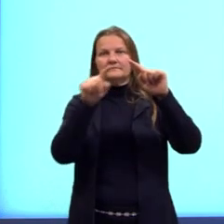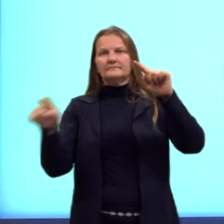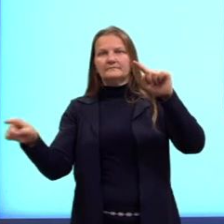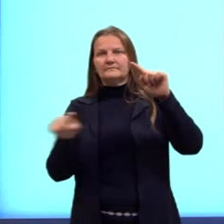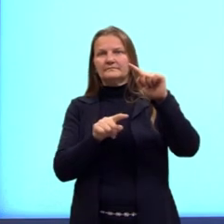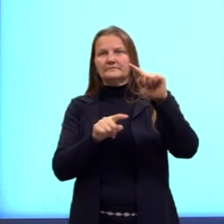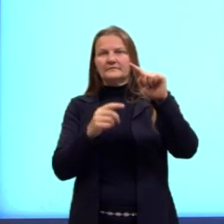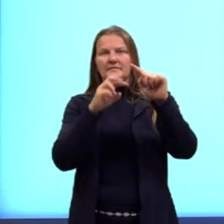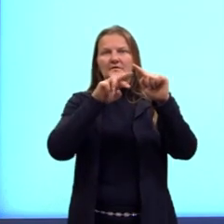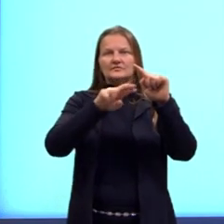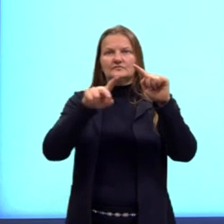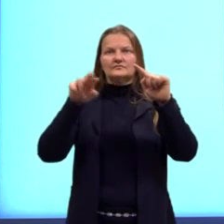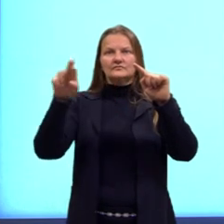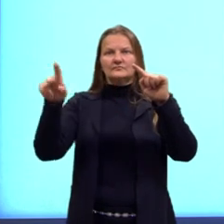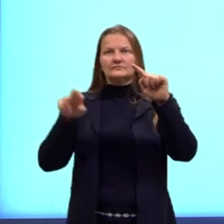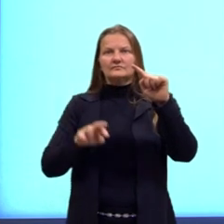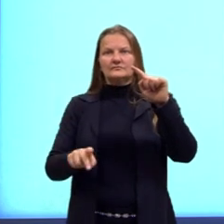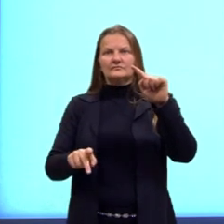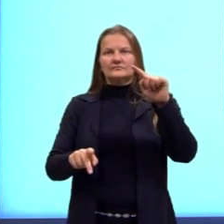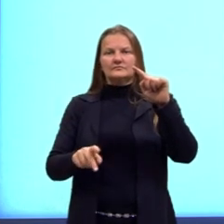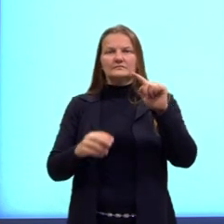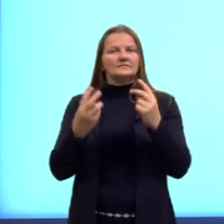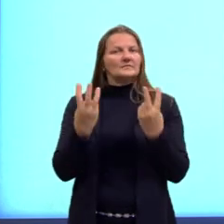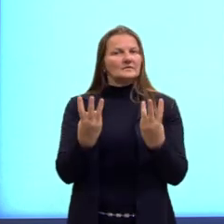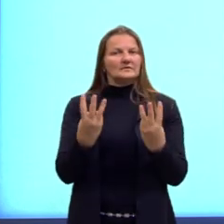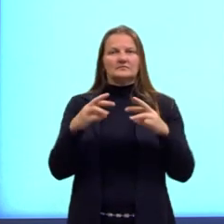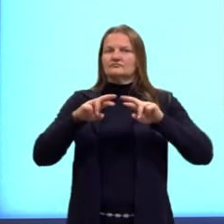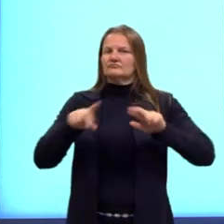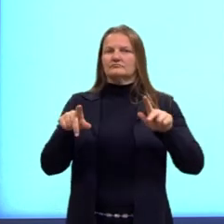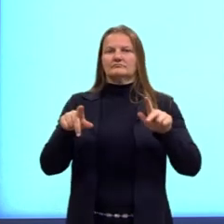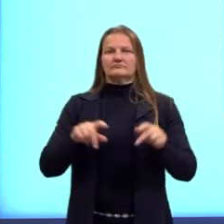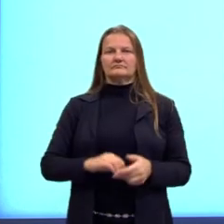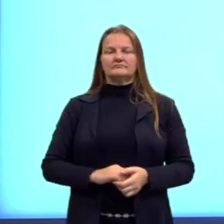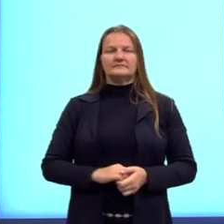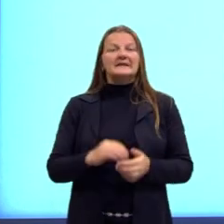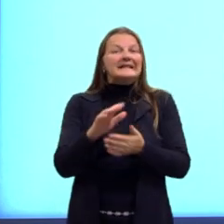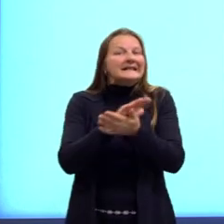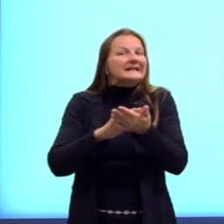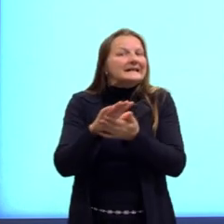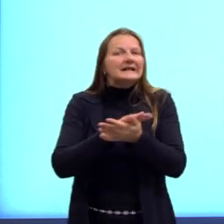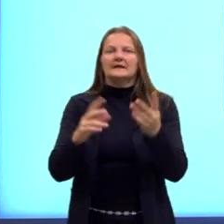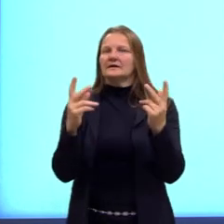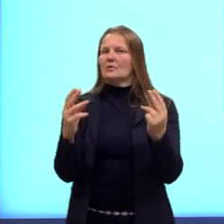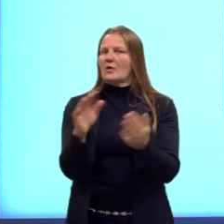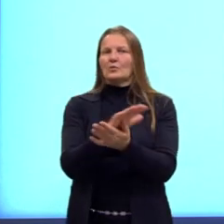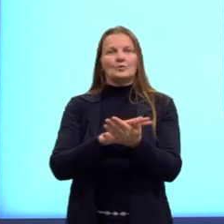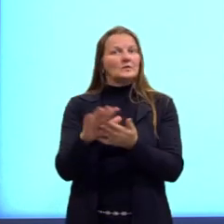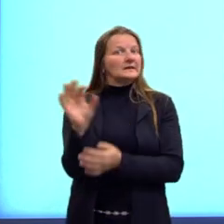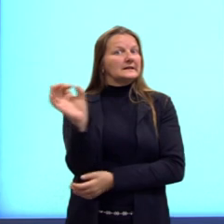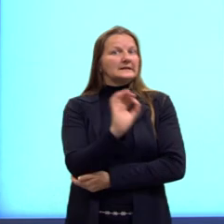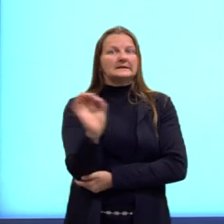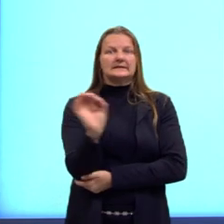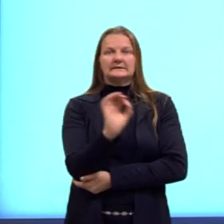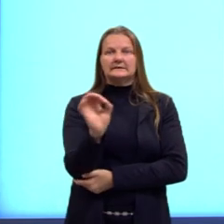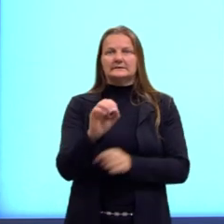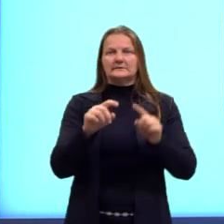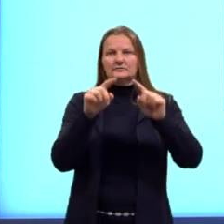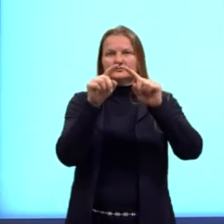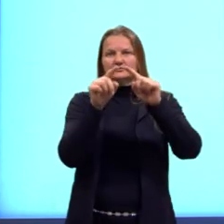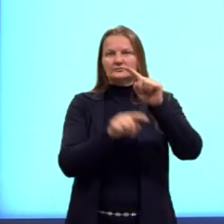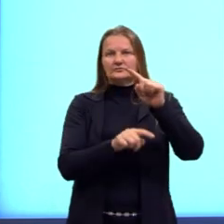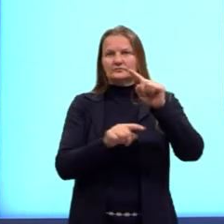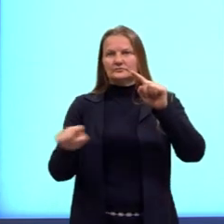então três lados com medidas diferentes tá nenhum lado tem a mesma medida do outro e